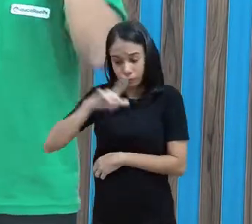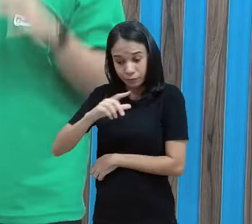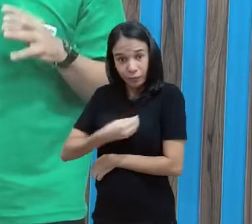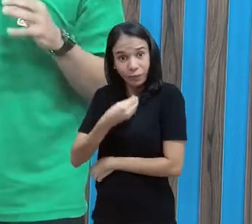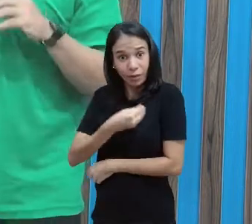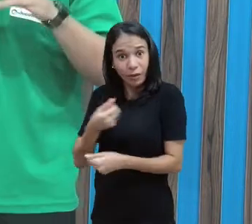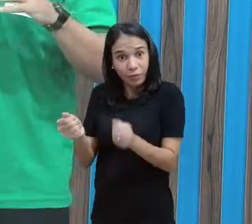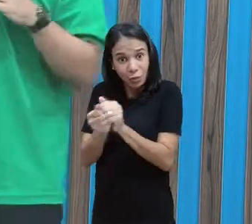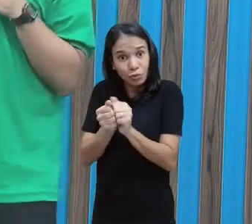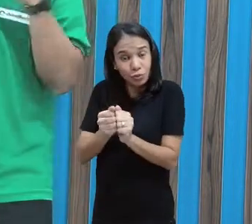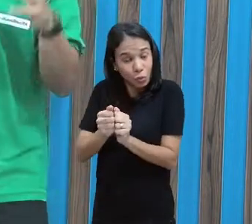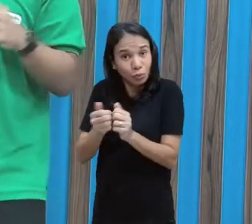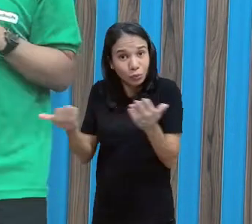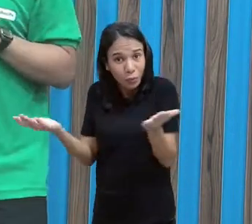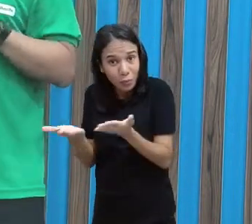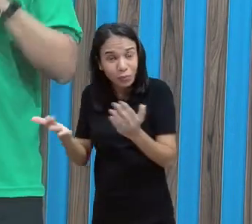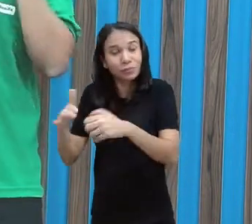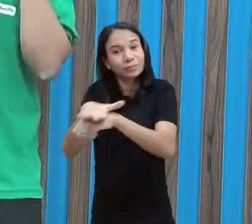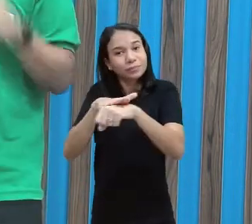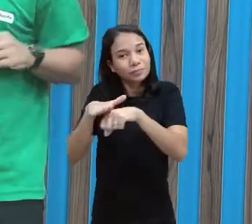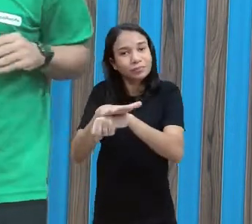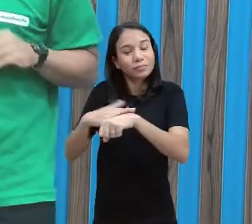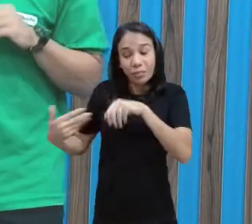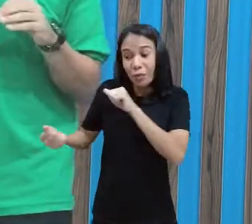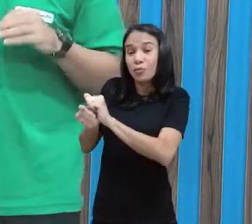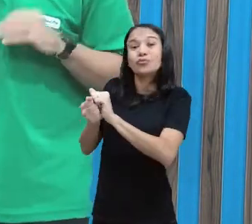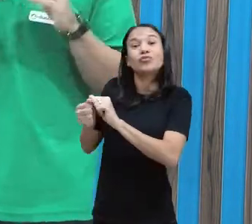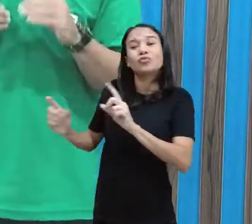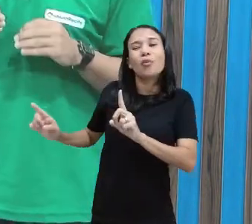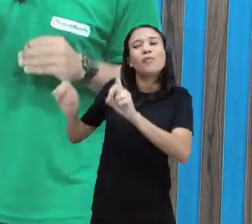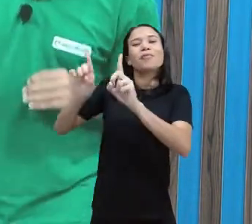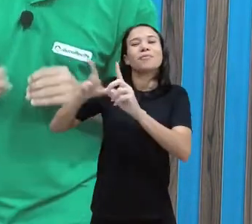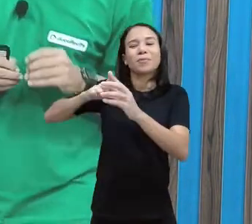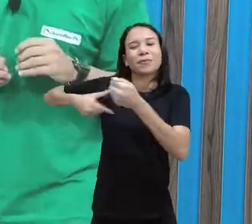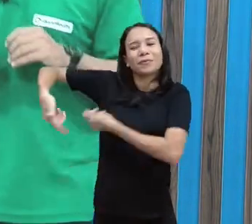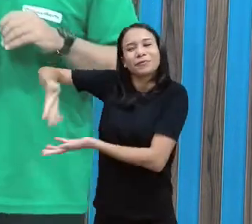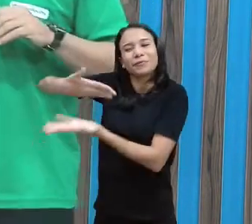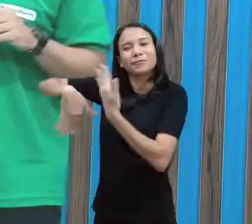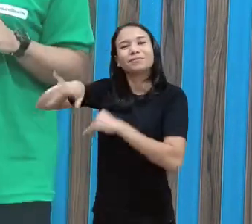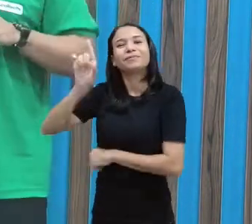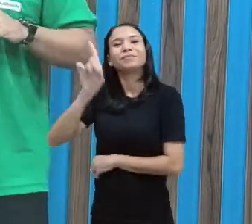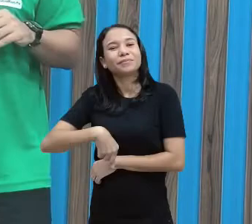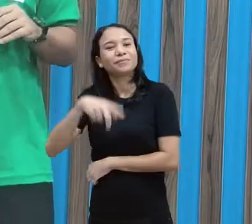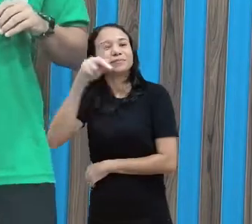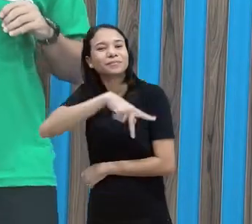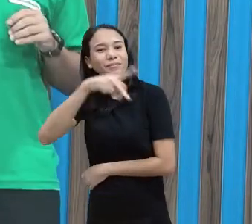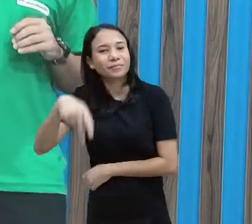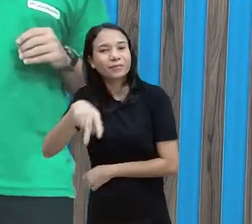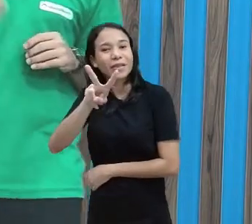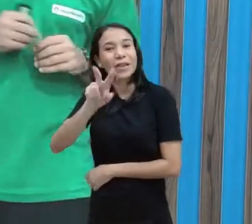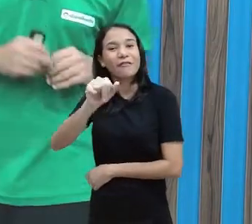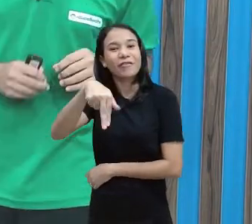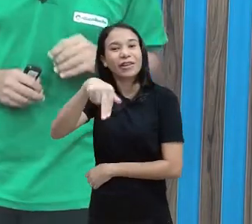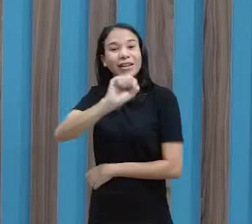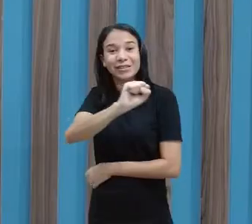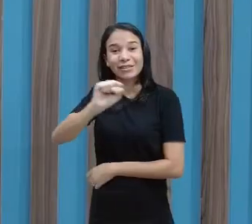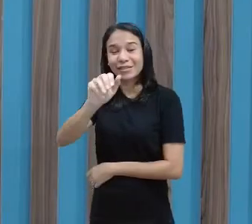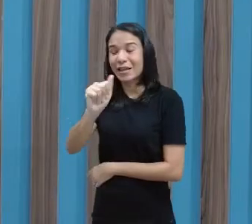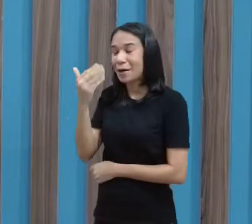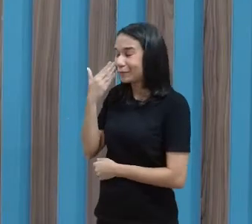comigo hoje, para conversar com a gente, estar junto nessa interatividade, é a professora